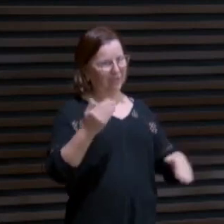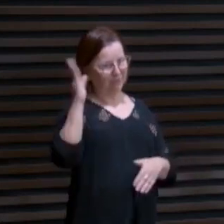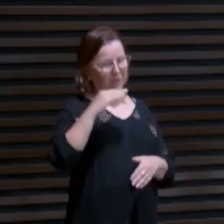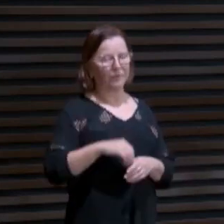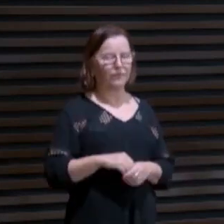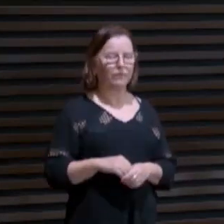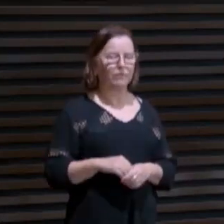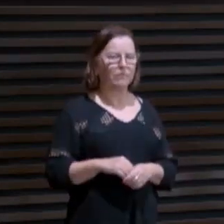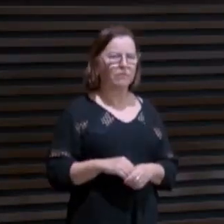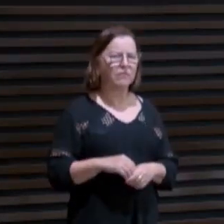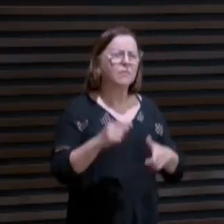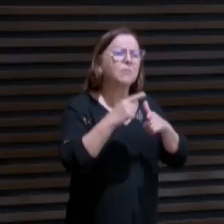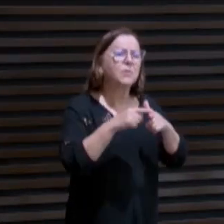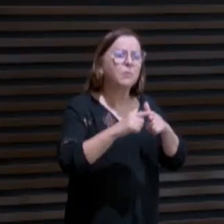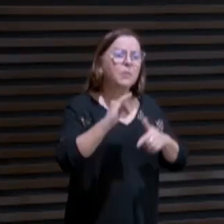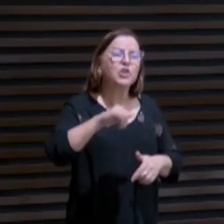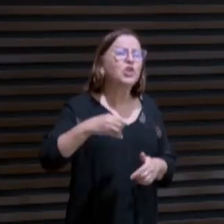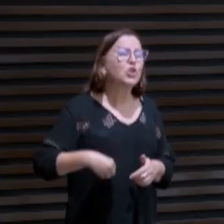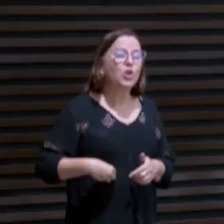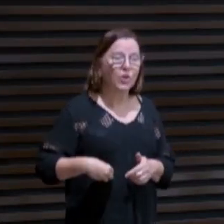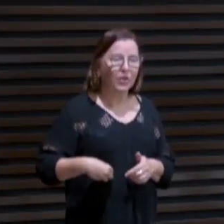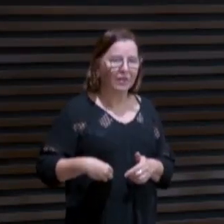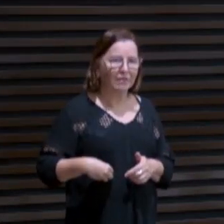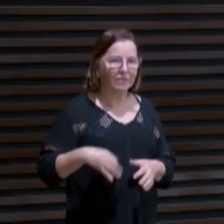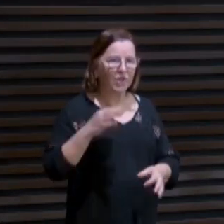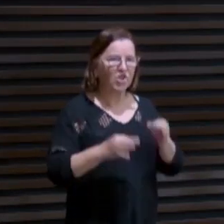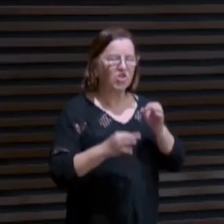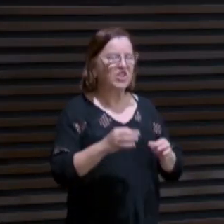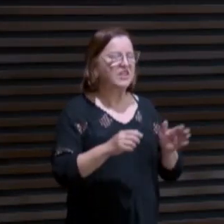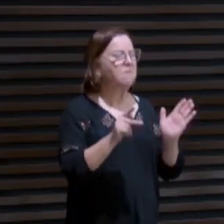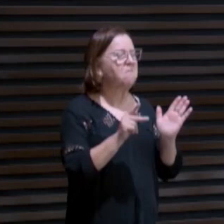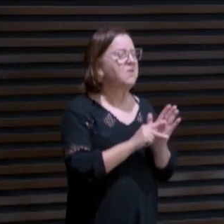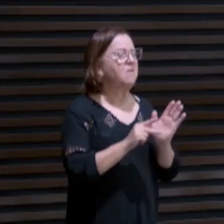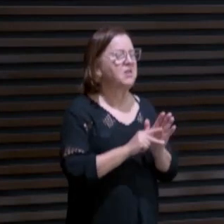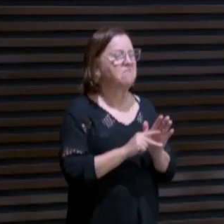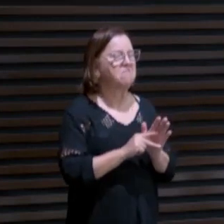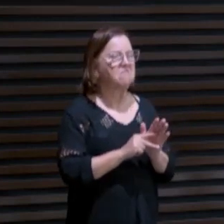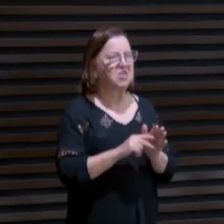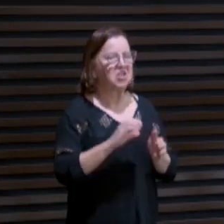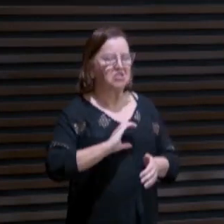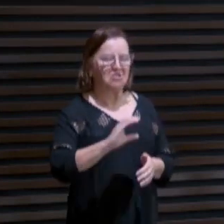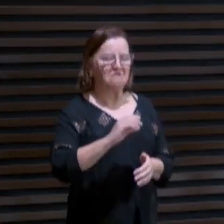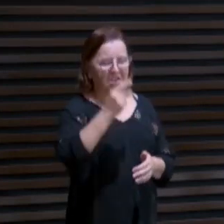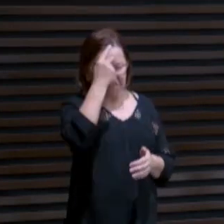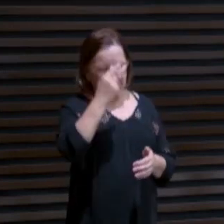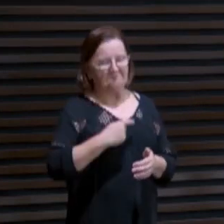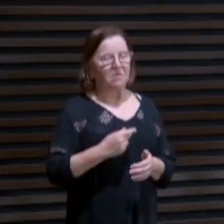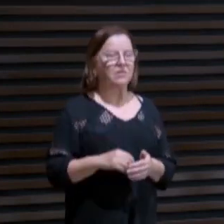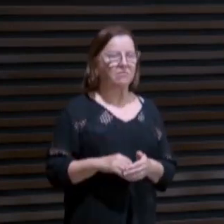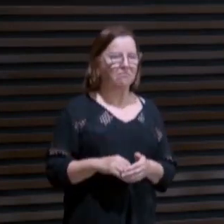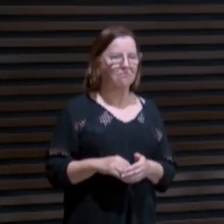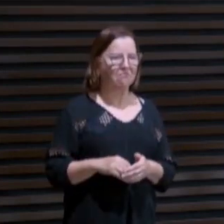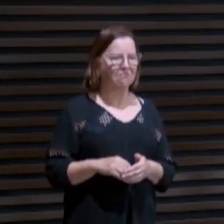Qual era o problema de Jó? Justiça própria, autoconfiança. Não dependia totalmente de